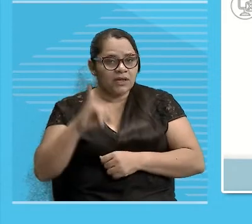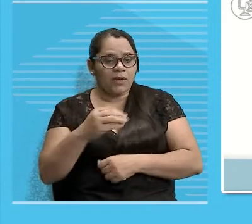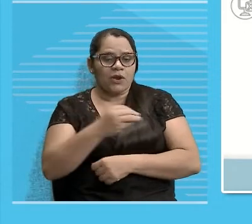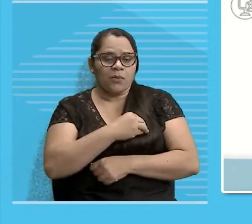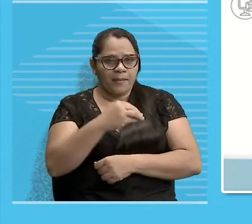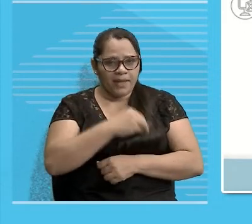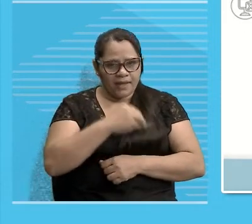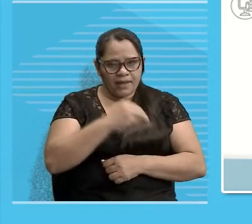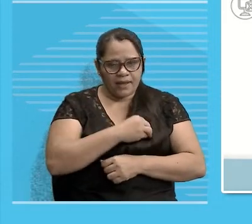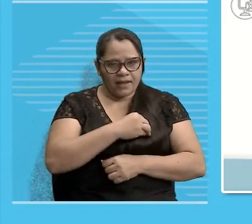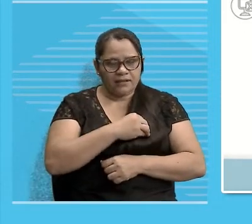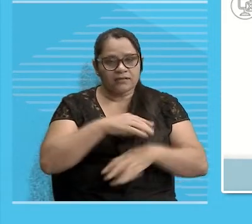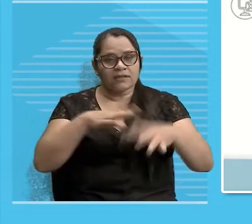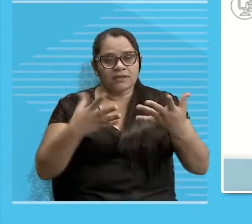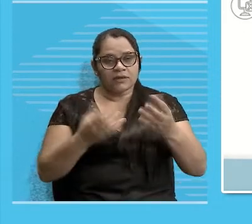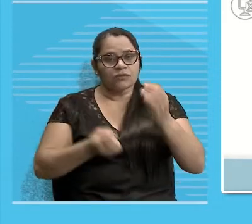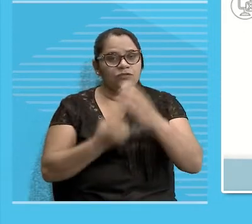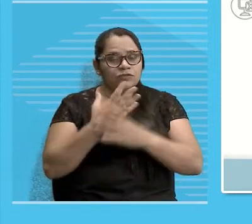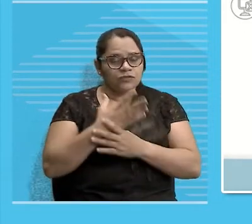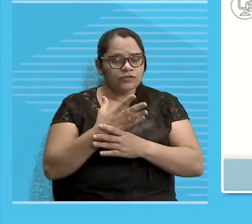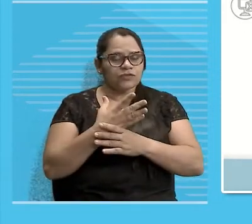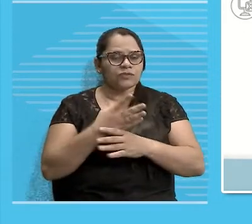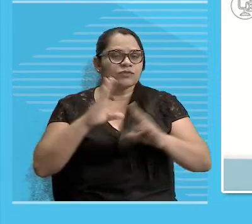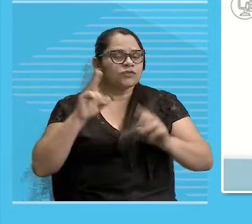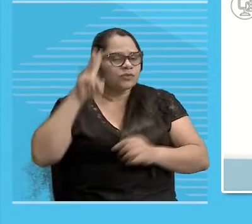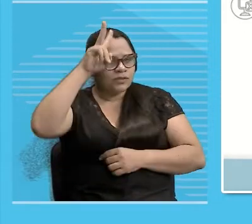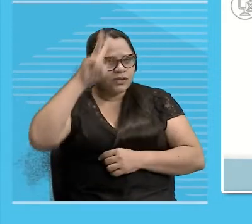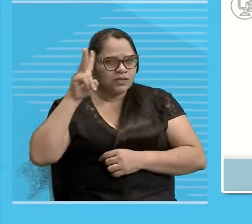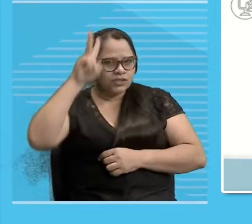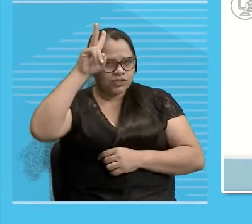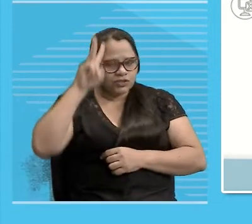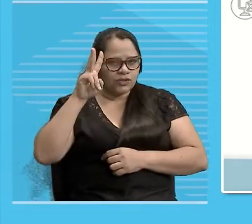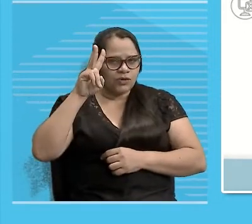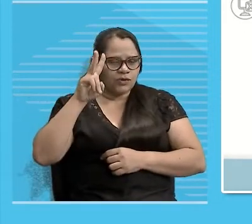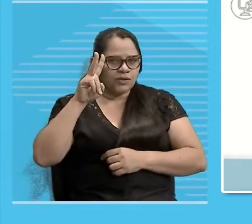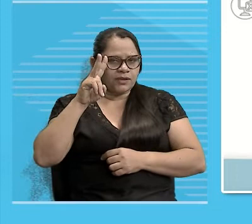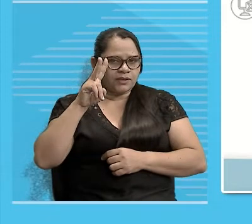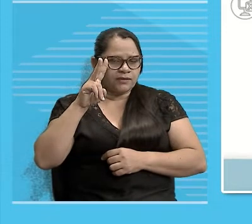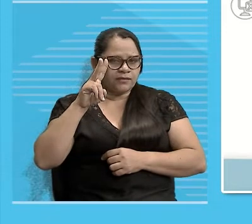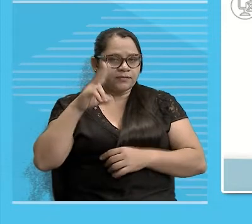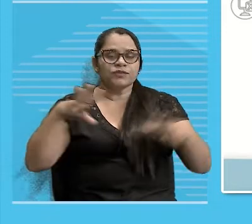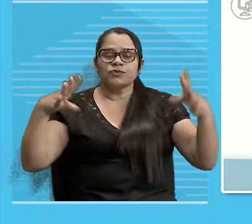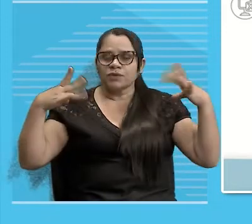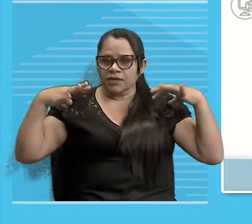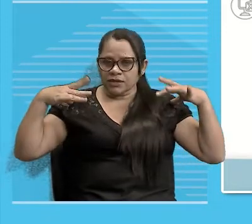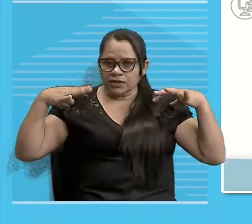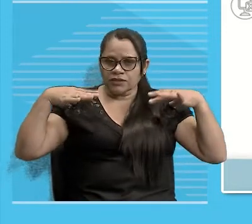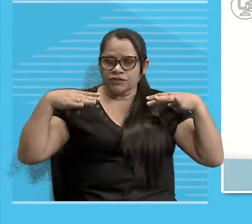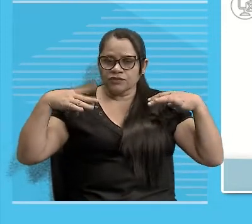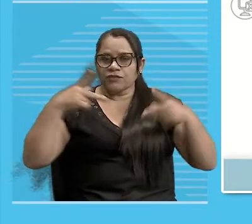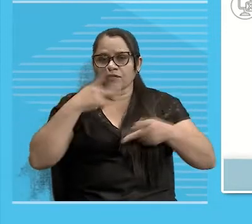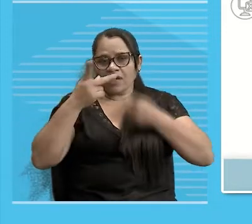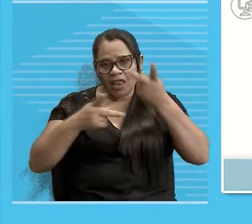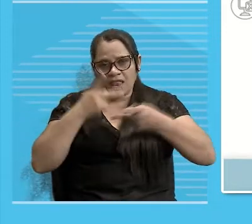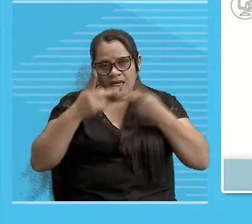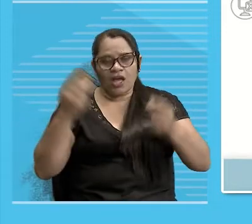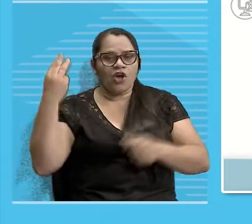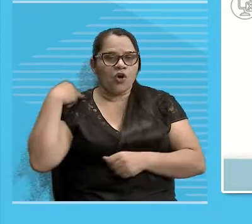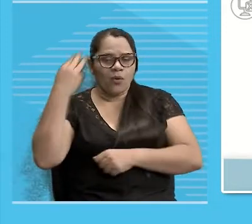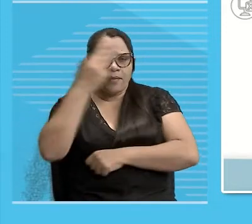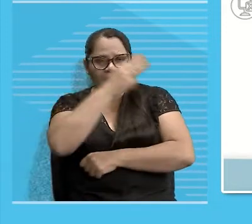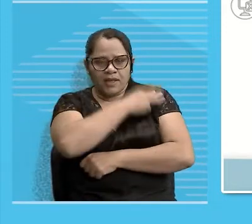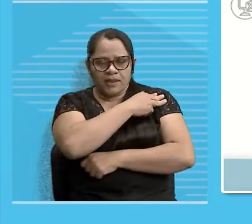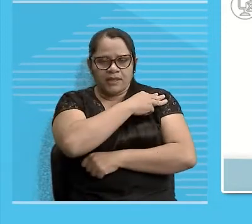surgiu toda essa história do anjo e tal, né? E ela não foi apedrejada. Porém, muitas